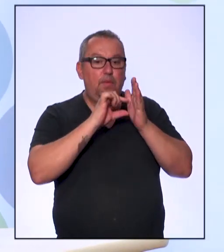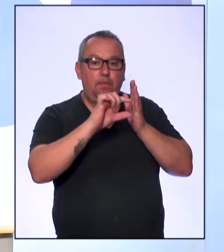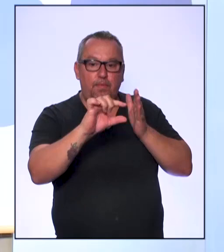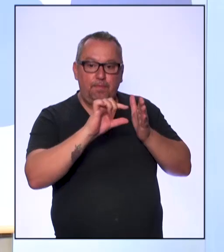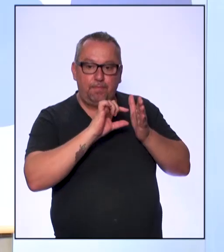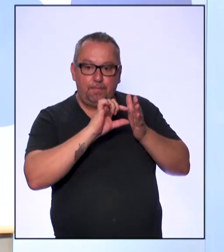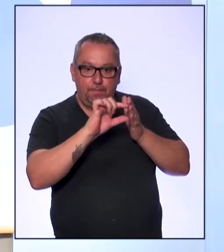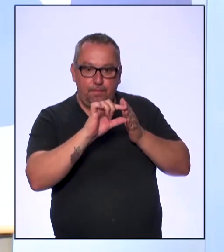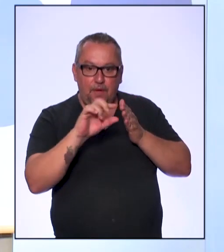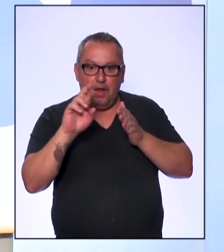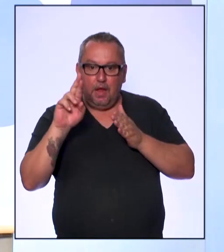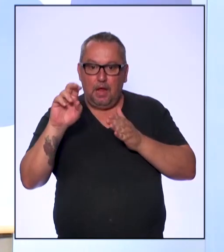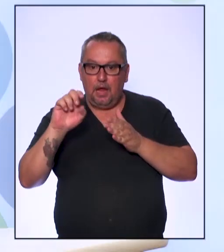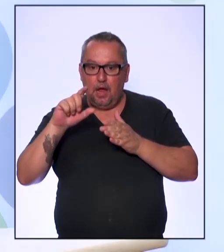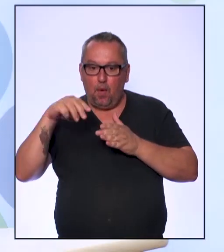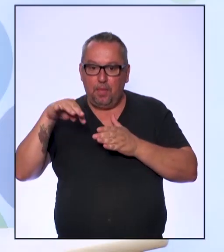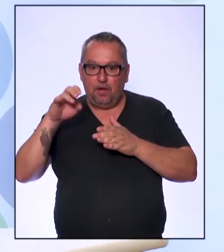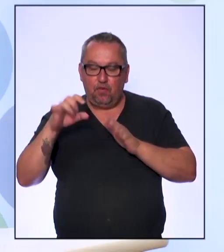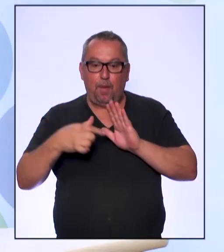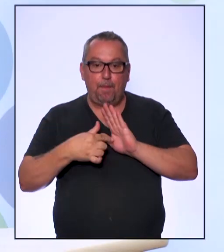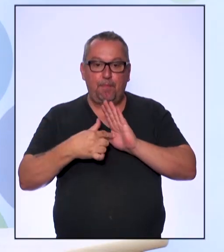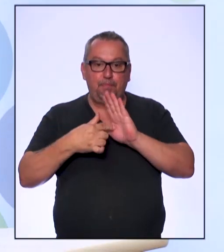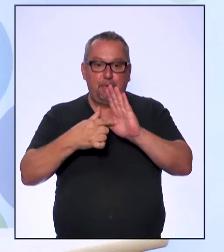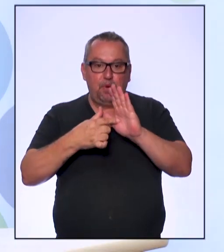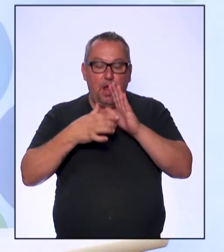palavra destacada, é que é para realçar